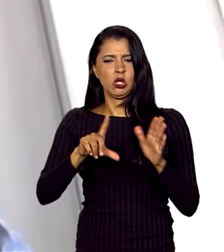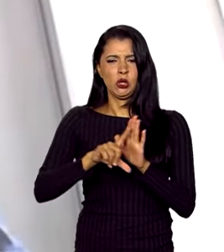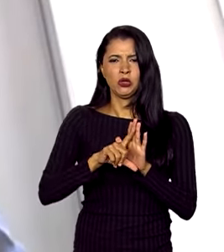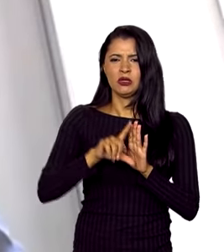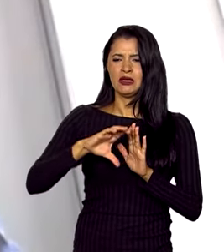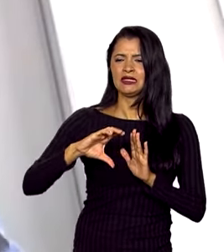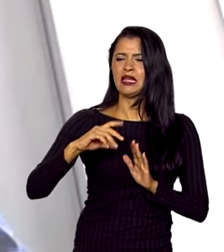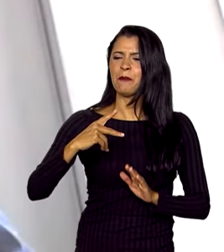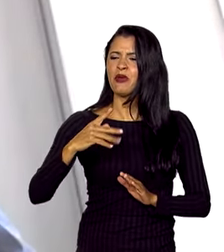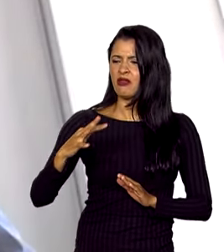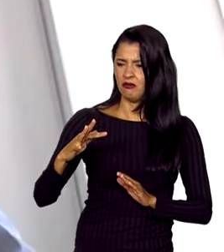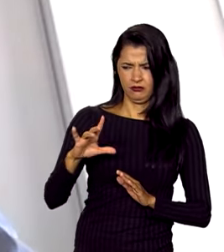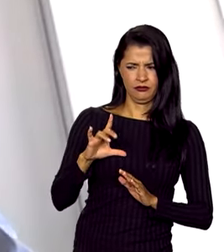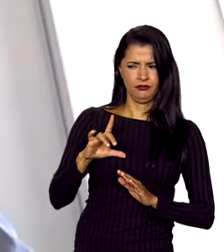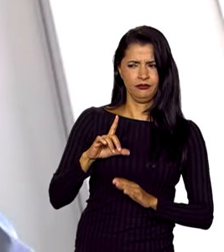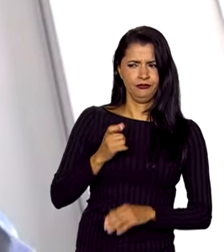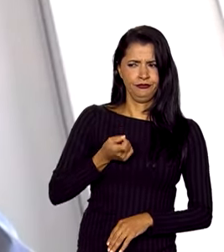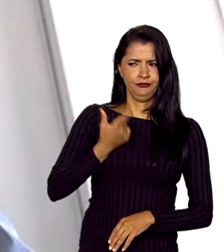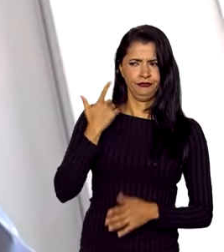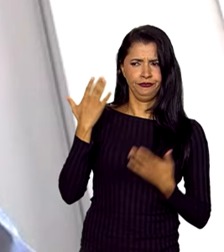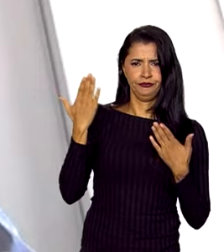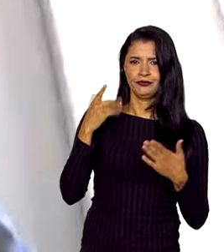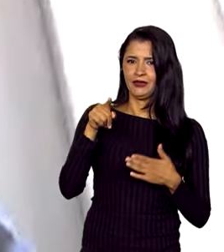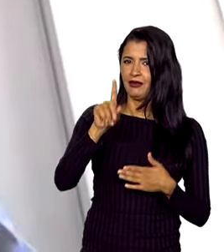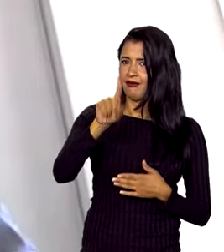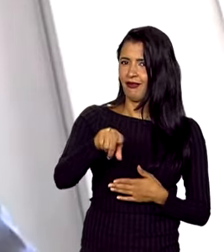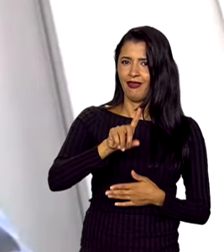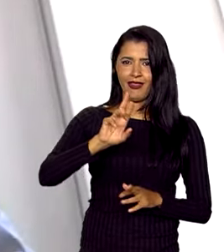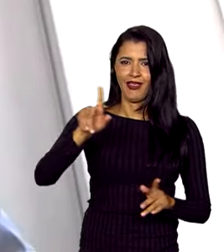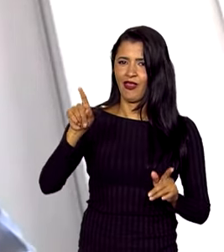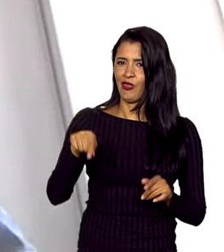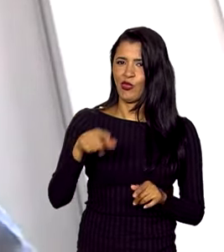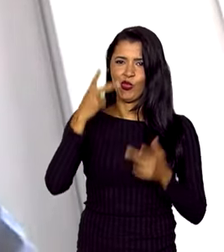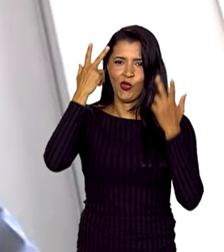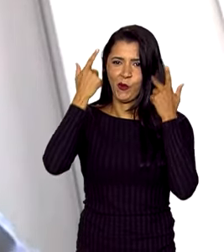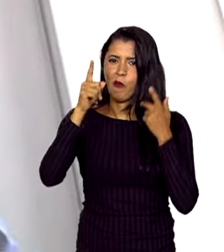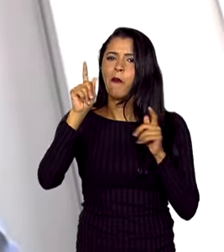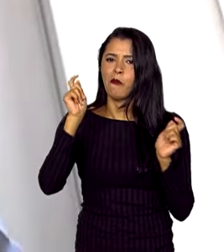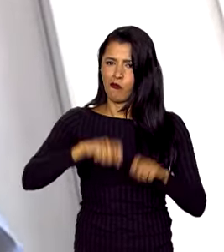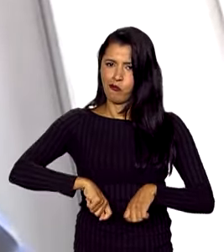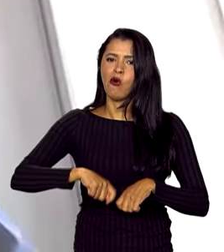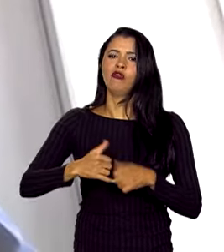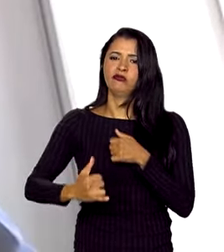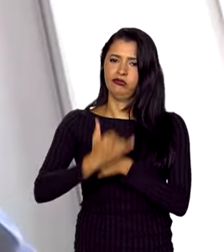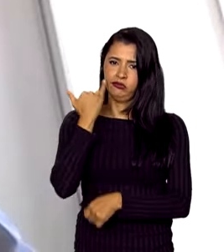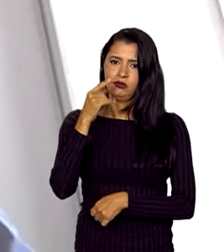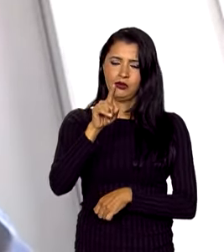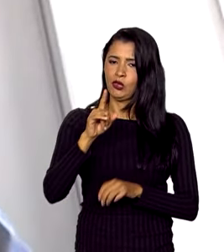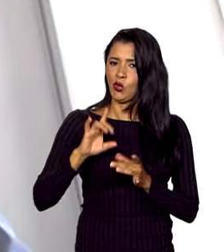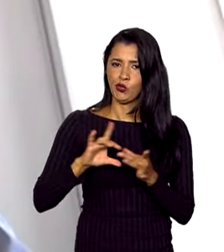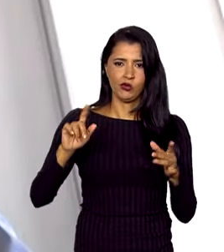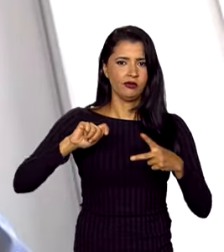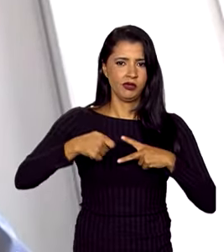CPF ali, desconfia. Isso não é usual, né? Pode ser uma fraude. E aí é só não autorizar o Pix que a fraude não acontece.